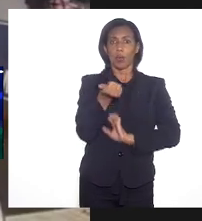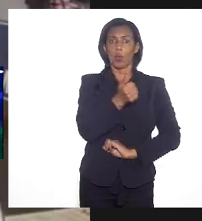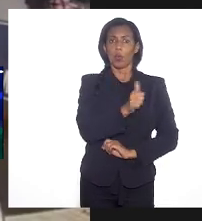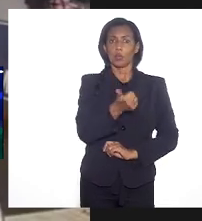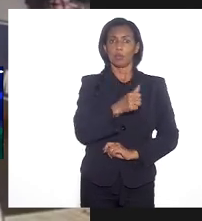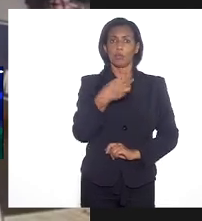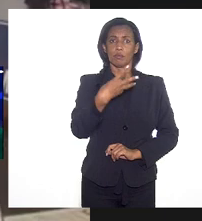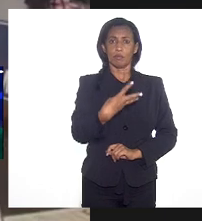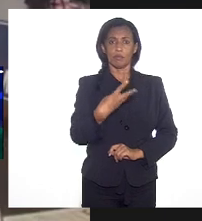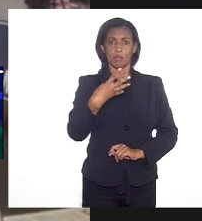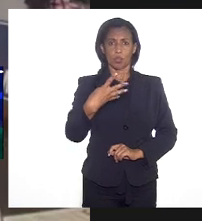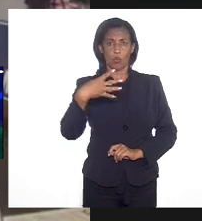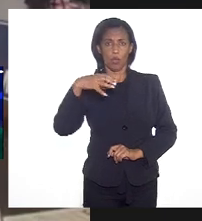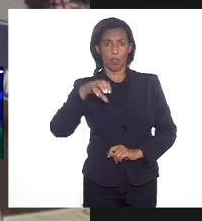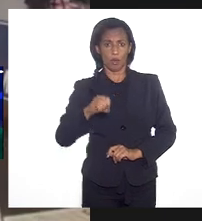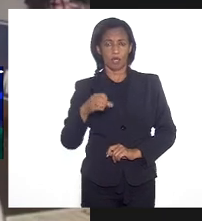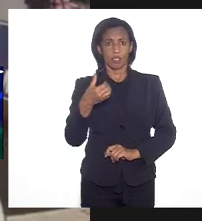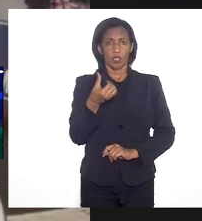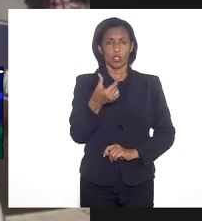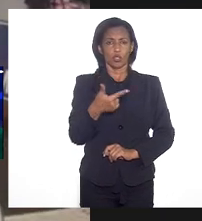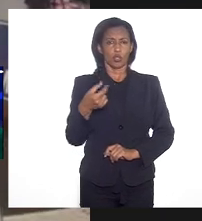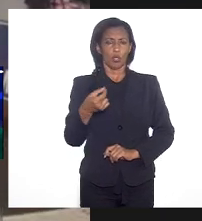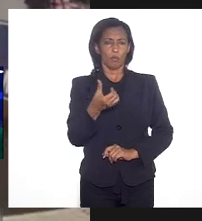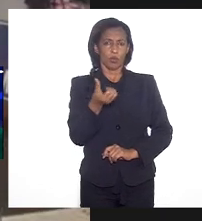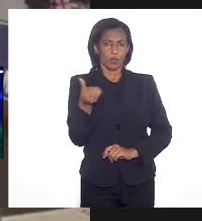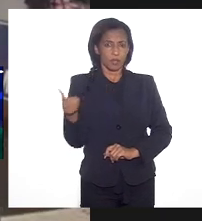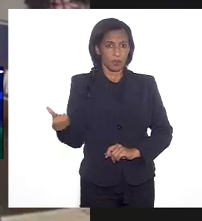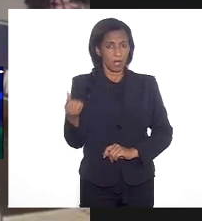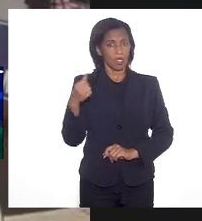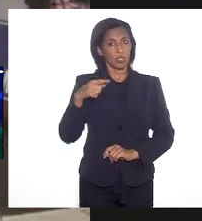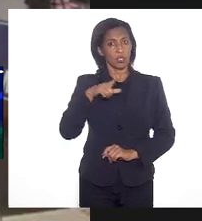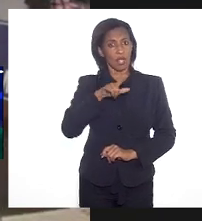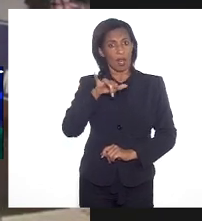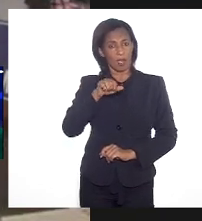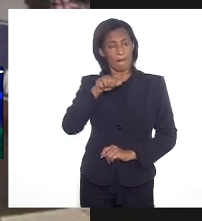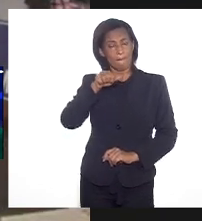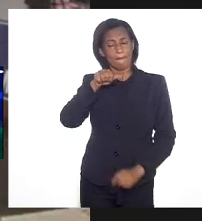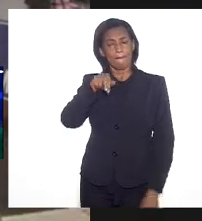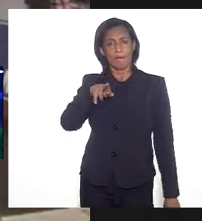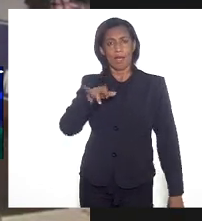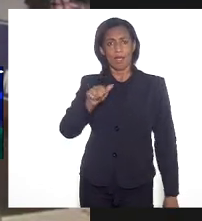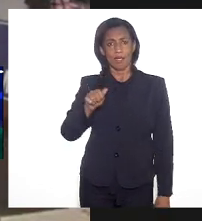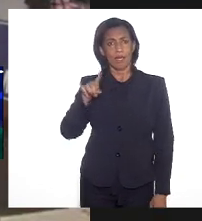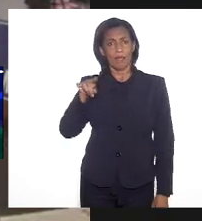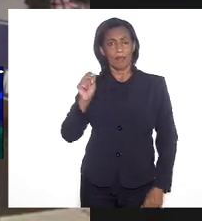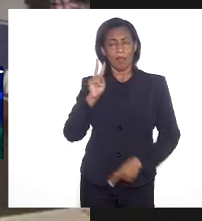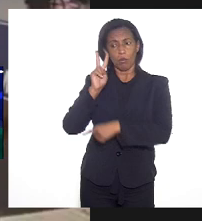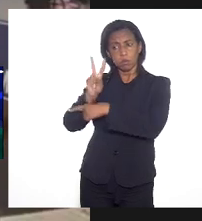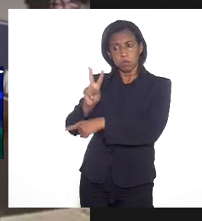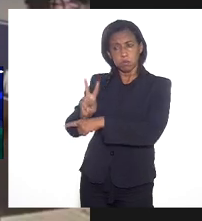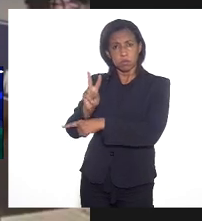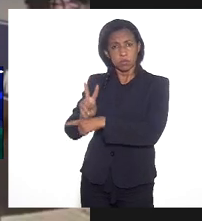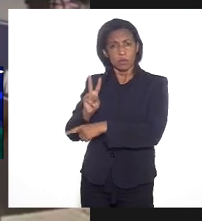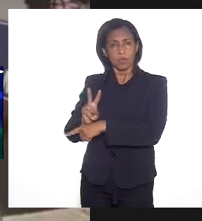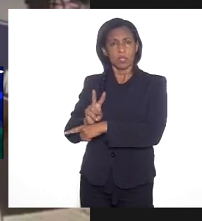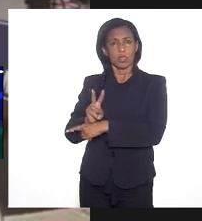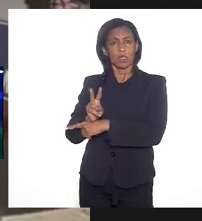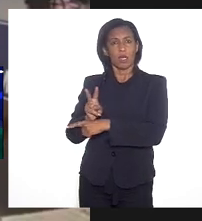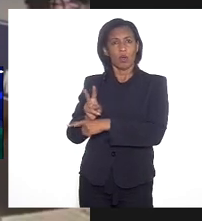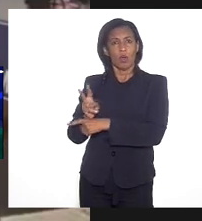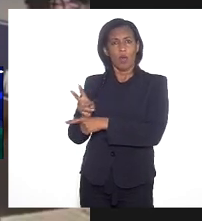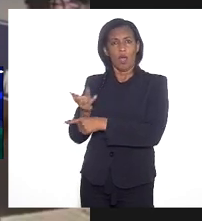.340 de 2006, a Lei Maria da Penha, visando a prevenção, acolhimento e a proteção